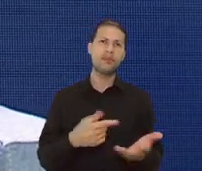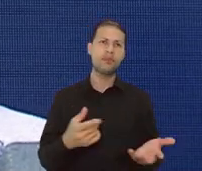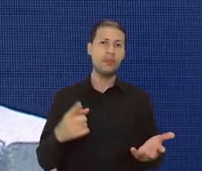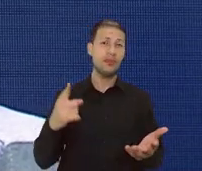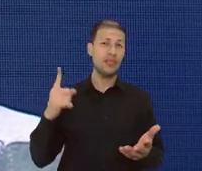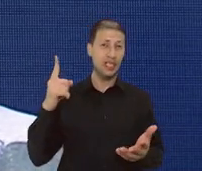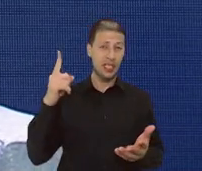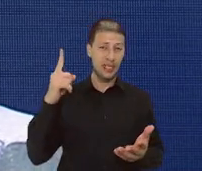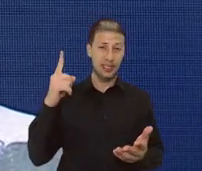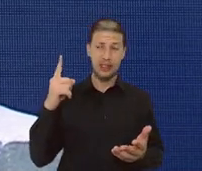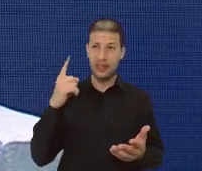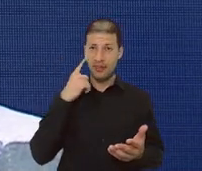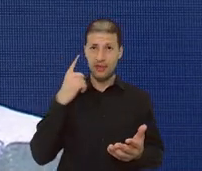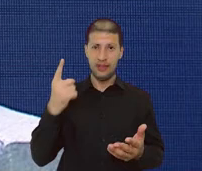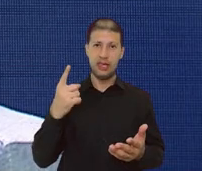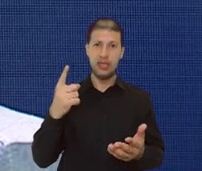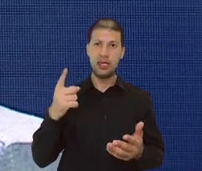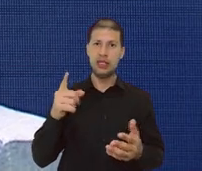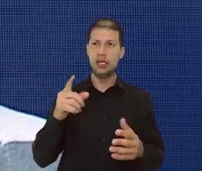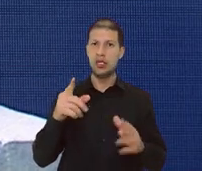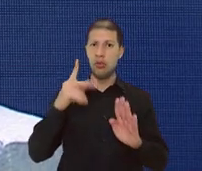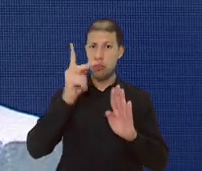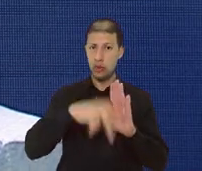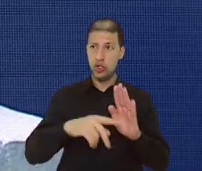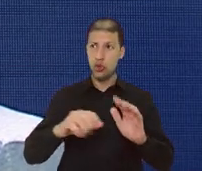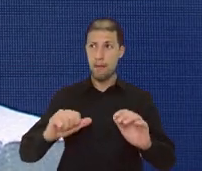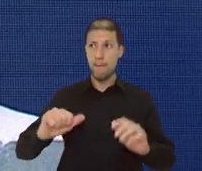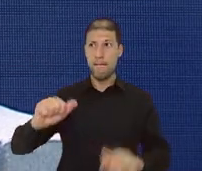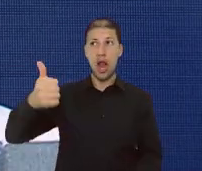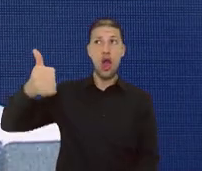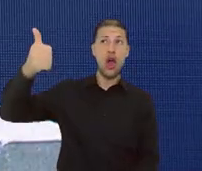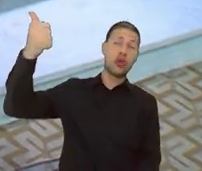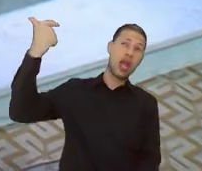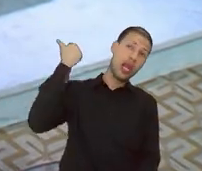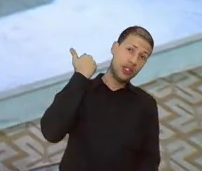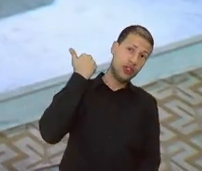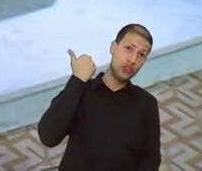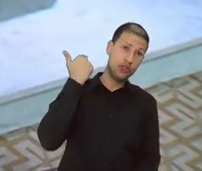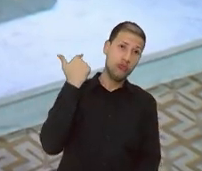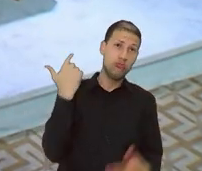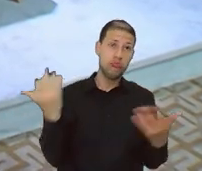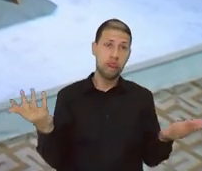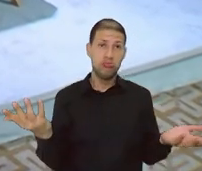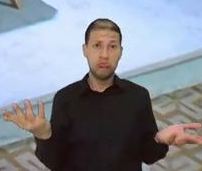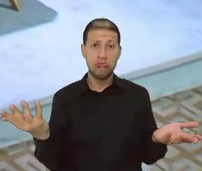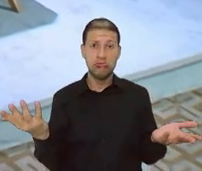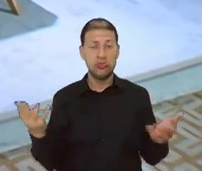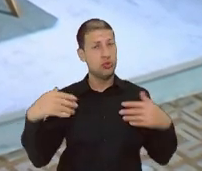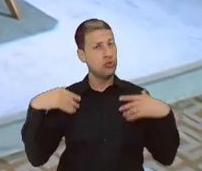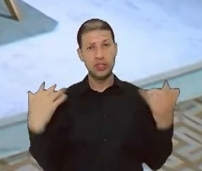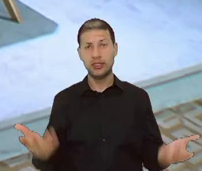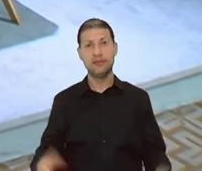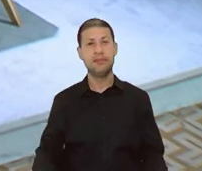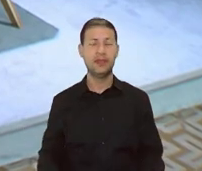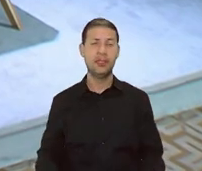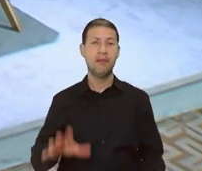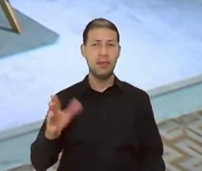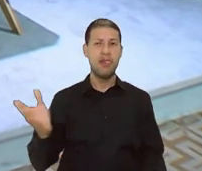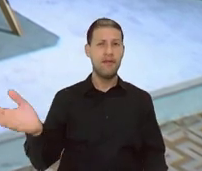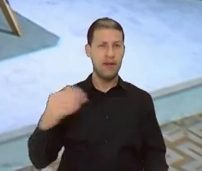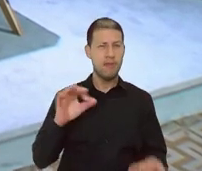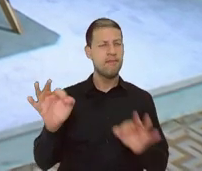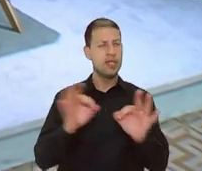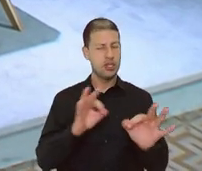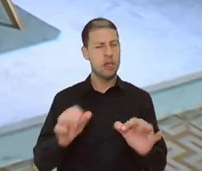saber se principalmente no estágio está muito melhor do que era antes né mas ele vem mais bem planejado